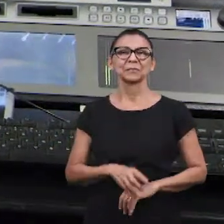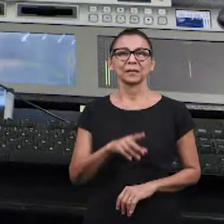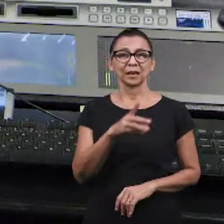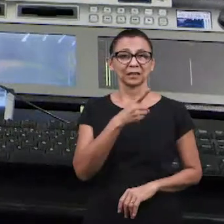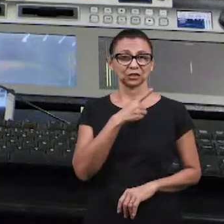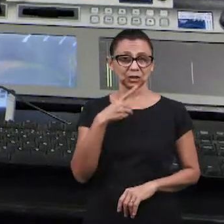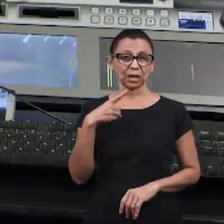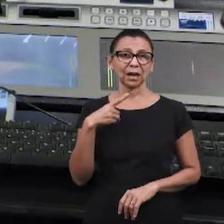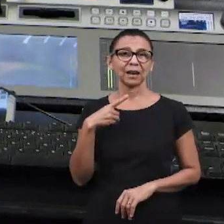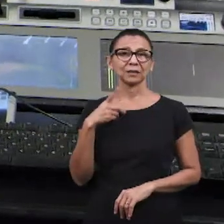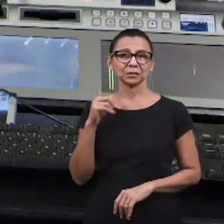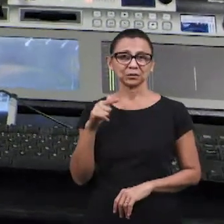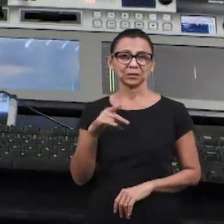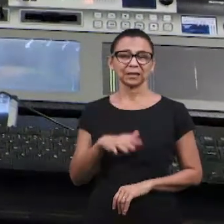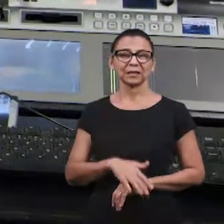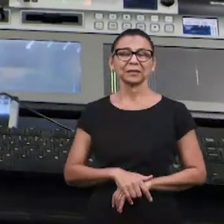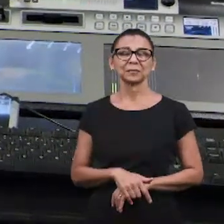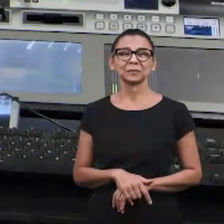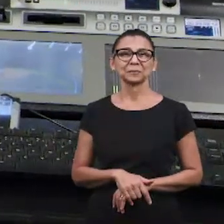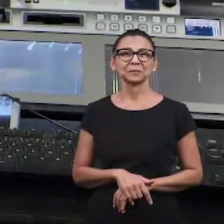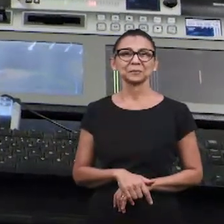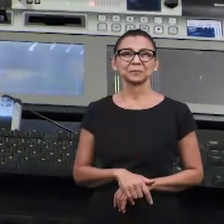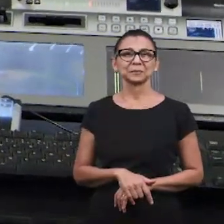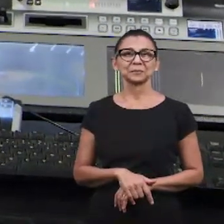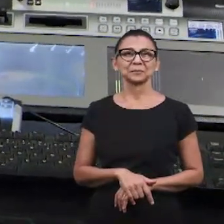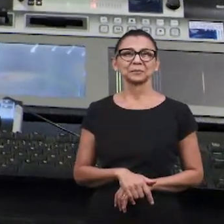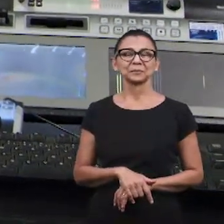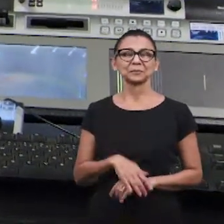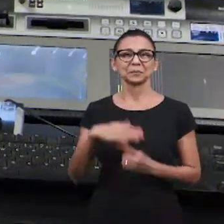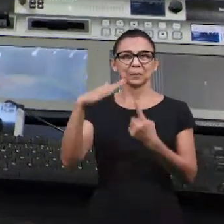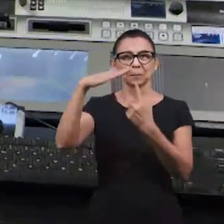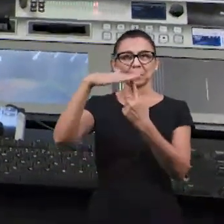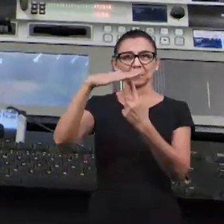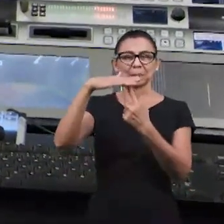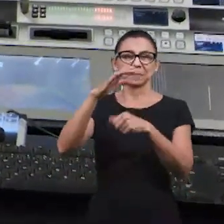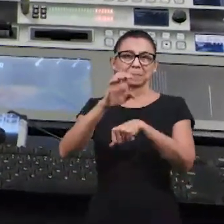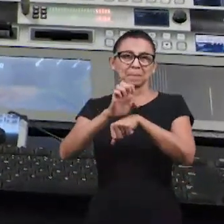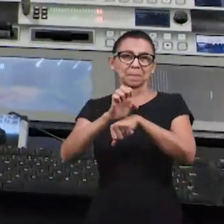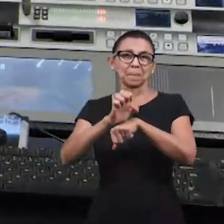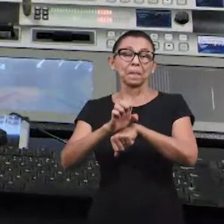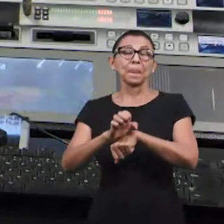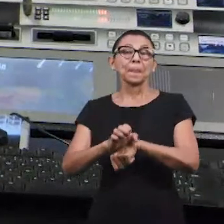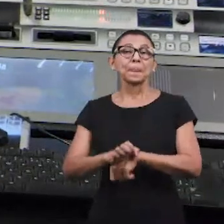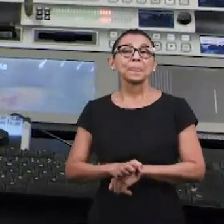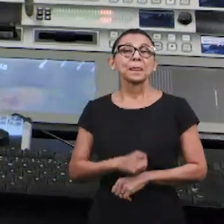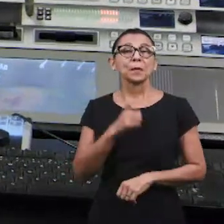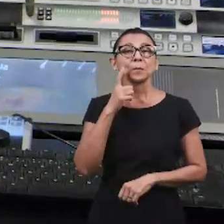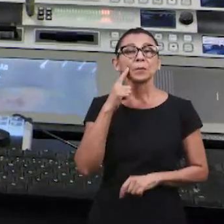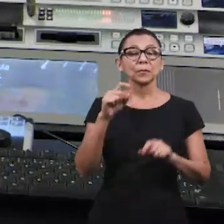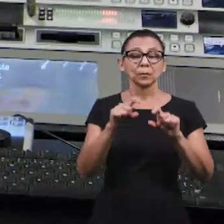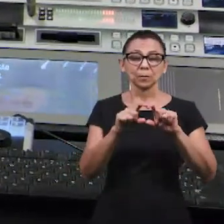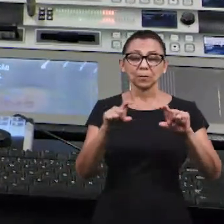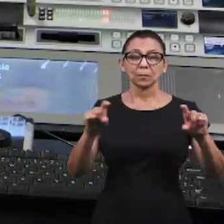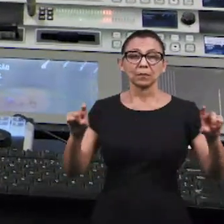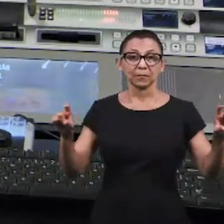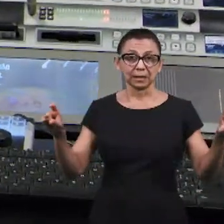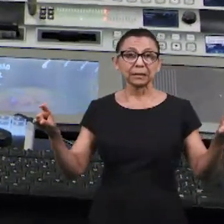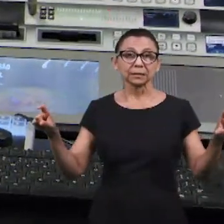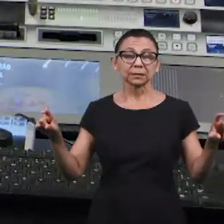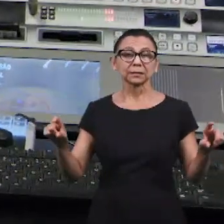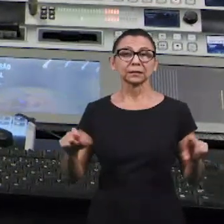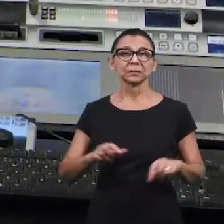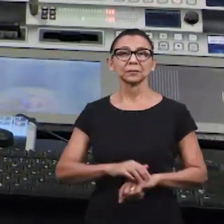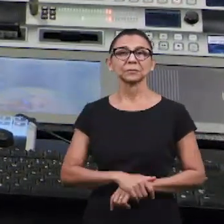irmão diácono Andrews, da igreja de Londrina, no estado do Paraná. Agora vamos a uma frase que foi enviada também,